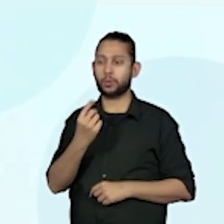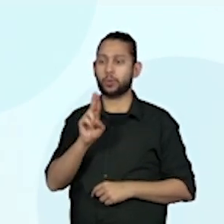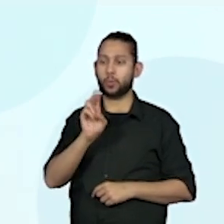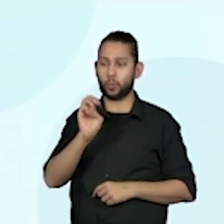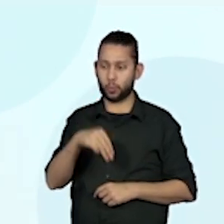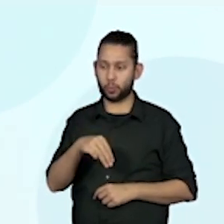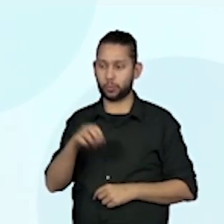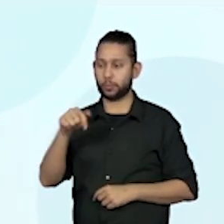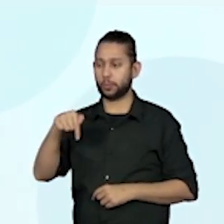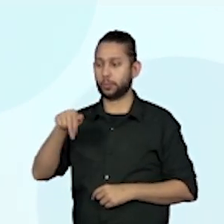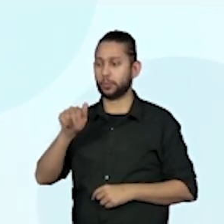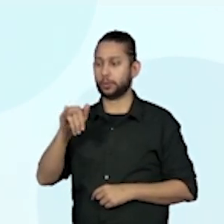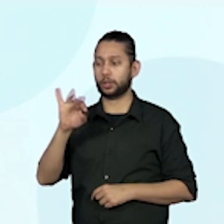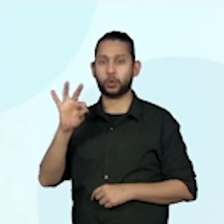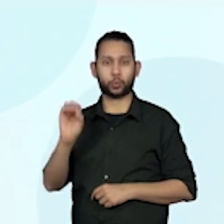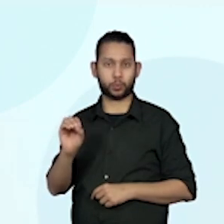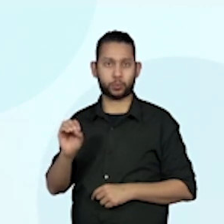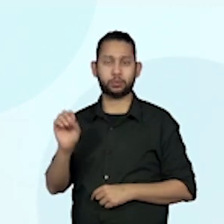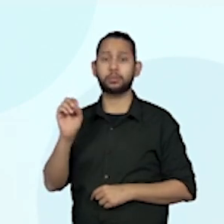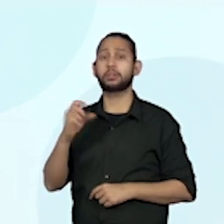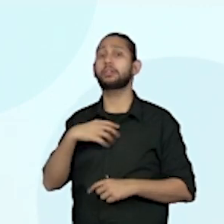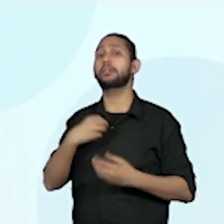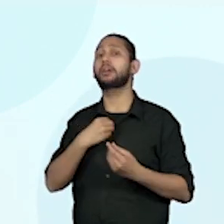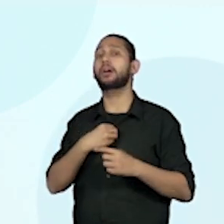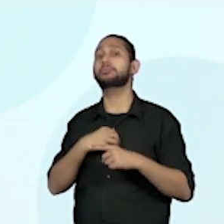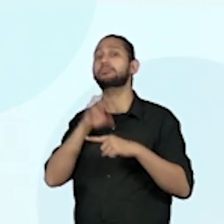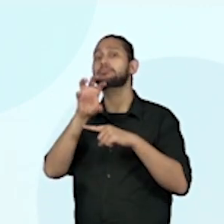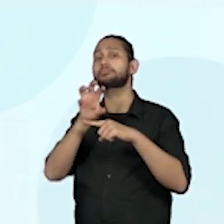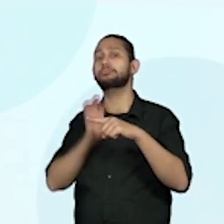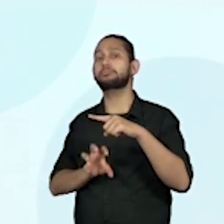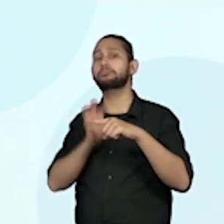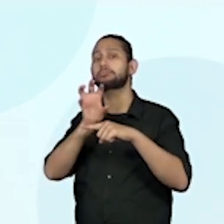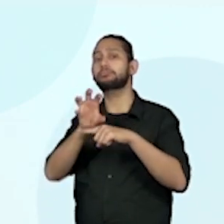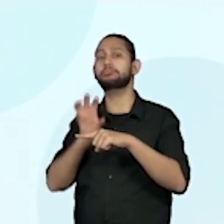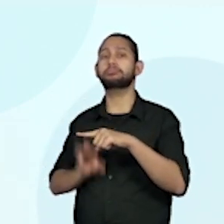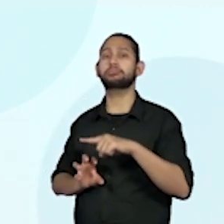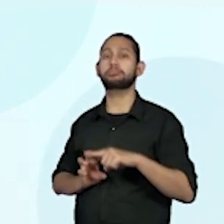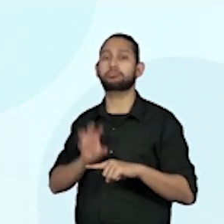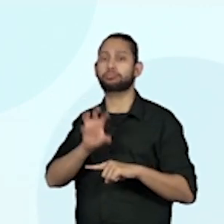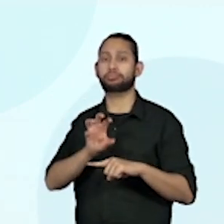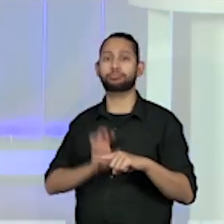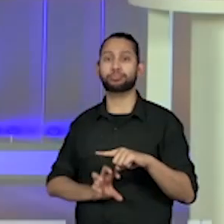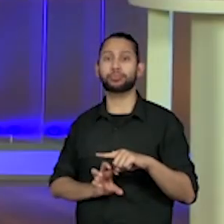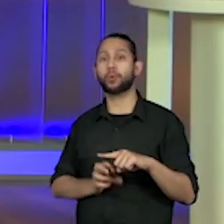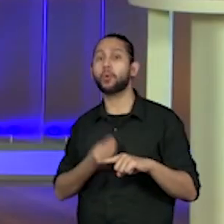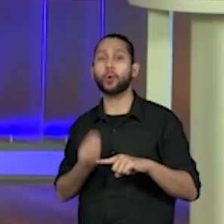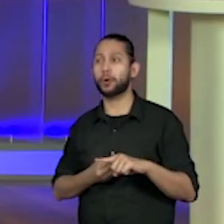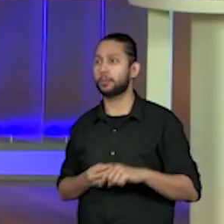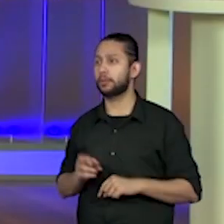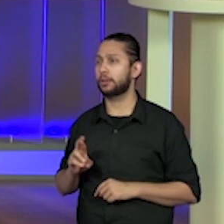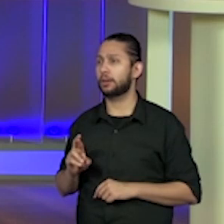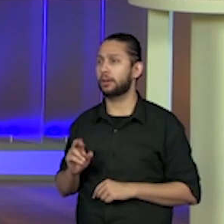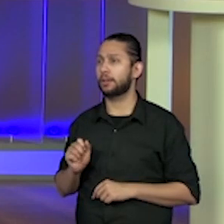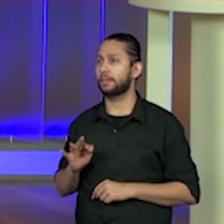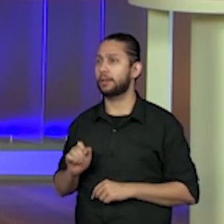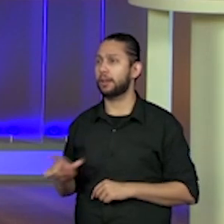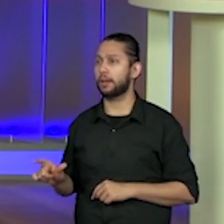representação fracionária? Essa escrita. E aí, pessoal? Agora 1/5. Rafael,